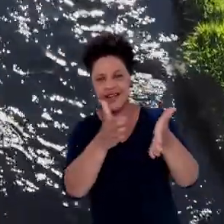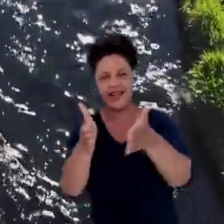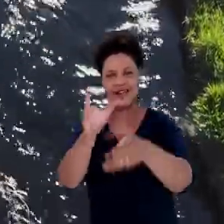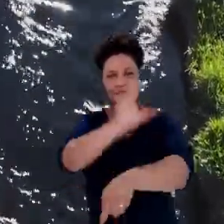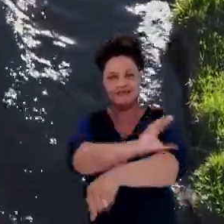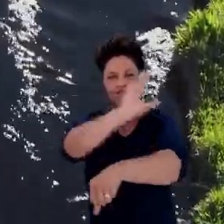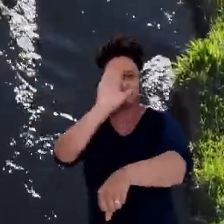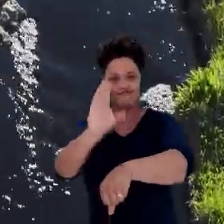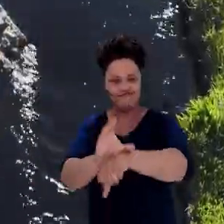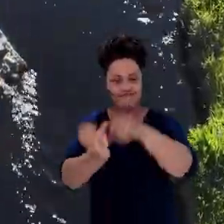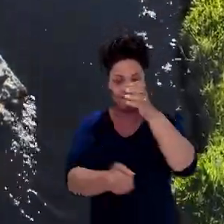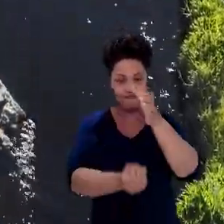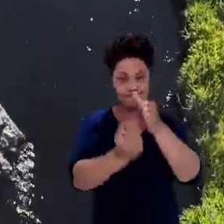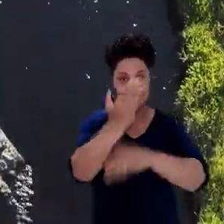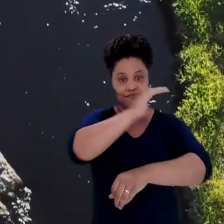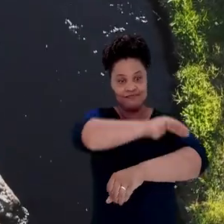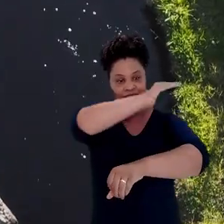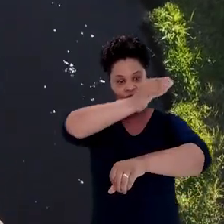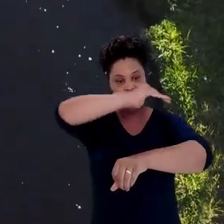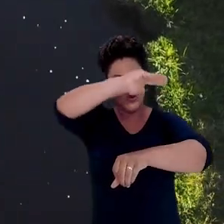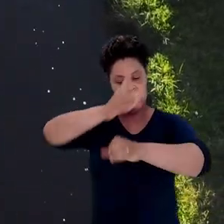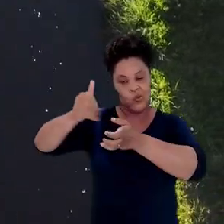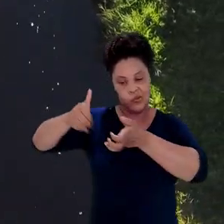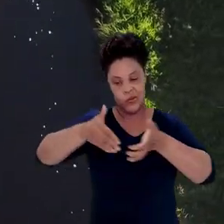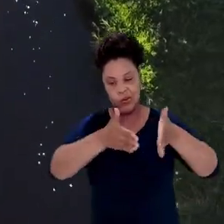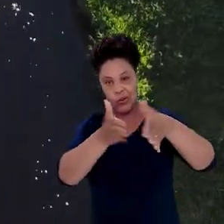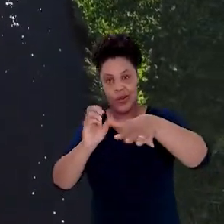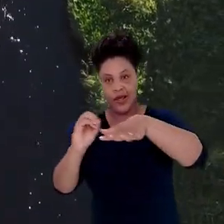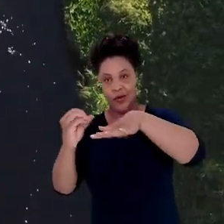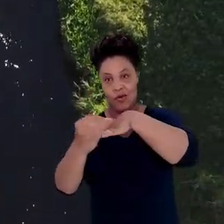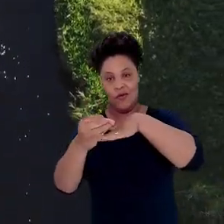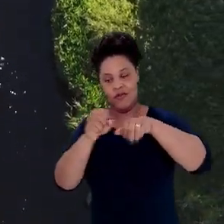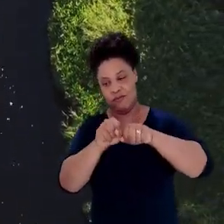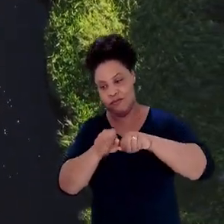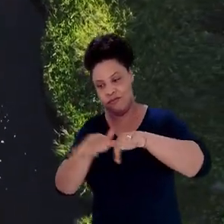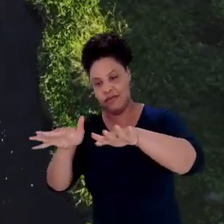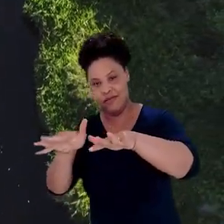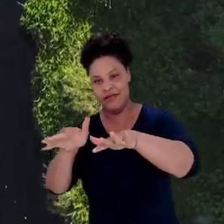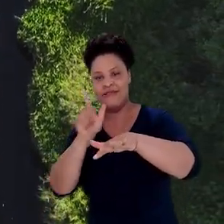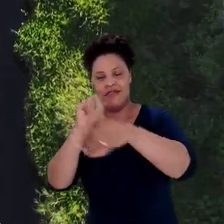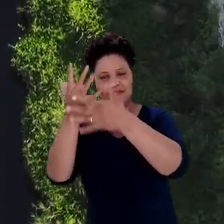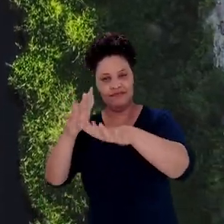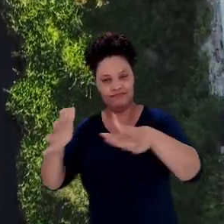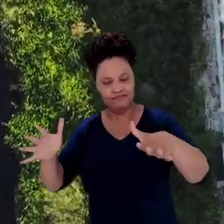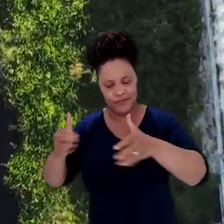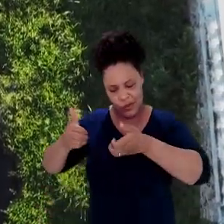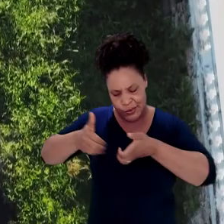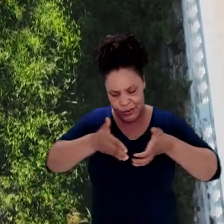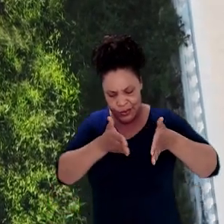Rio Paraguaçu, que nasce na Chapada Diamantina, atravessa o Recôncavo Baiano e deságua na Baía de Todos os